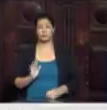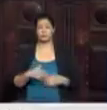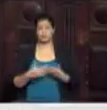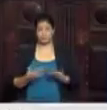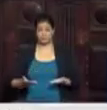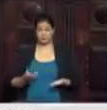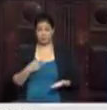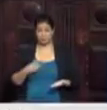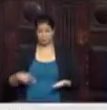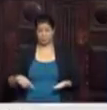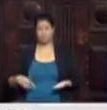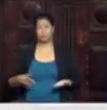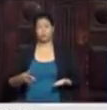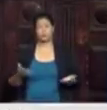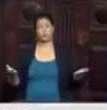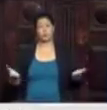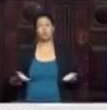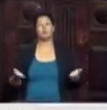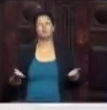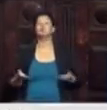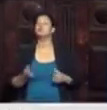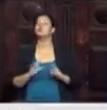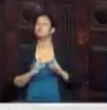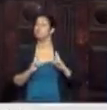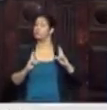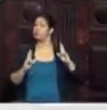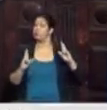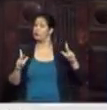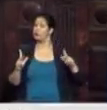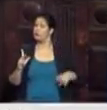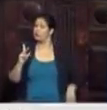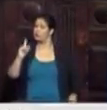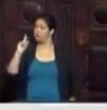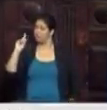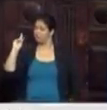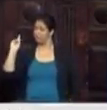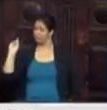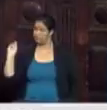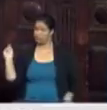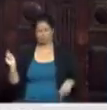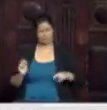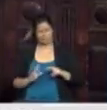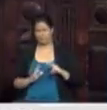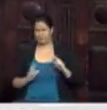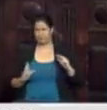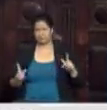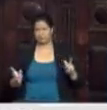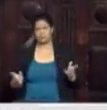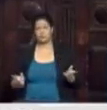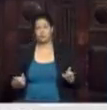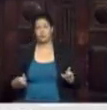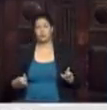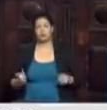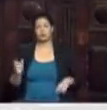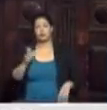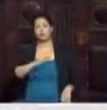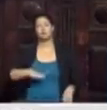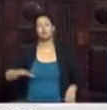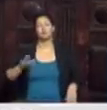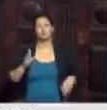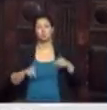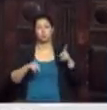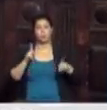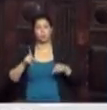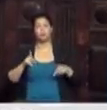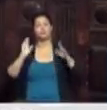presidente, hoje, diferentemente de outras épocas, o povo está mais